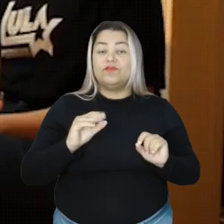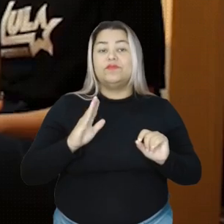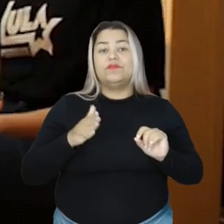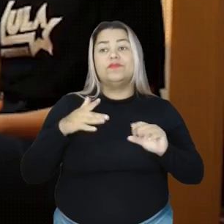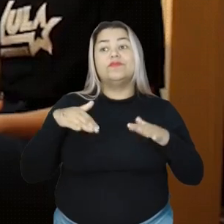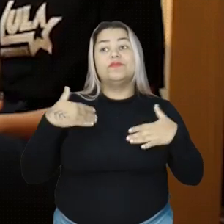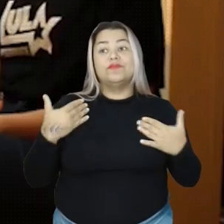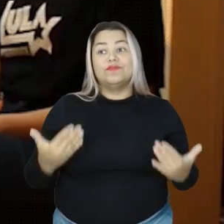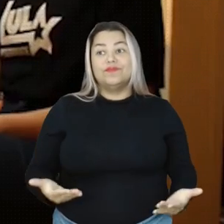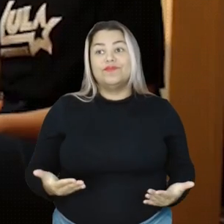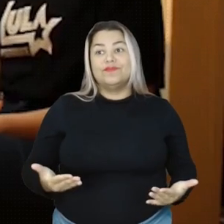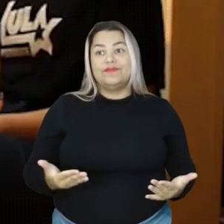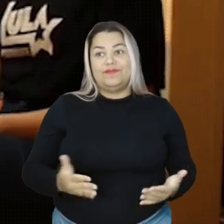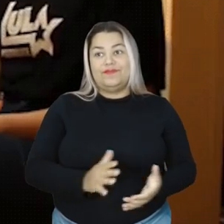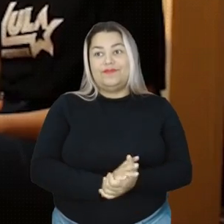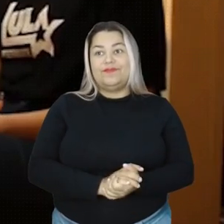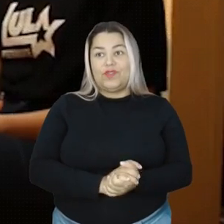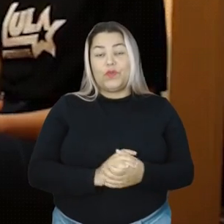Então, nós